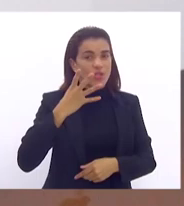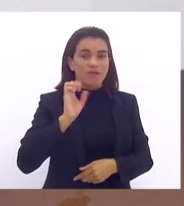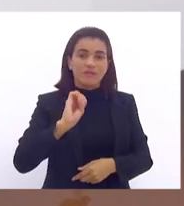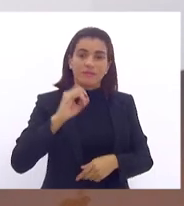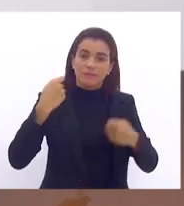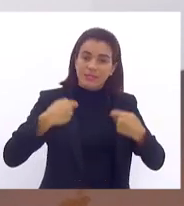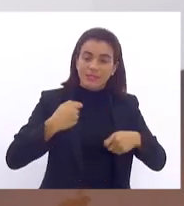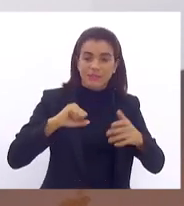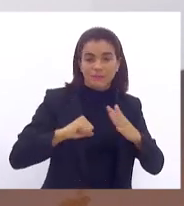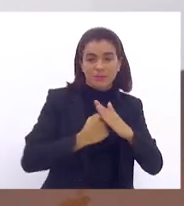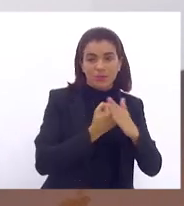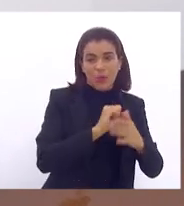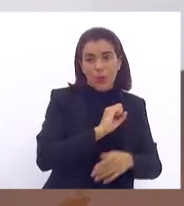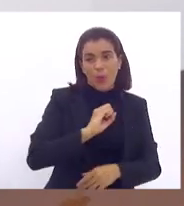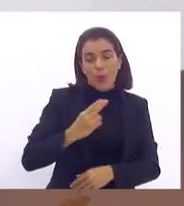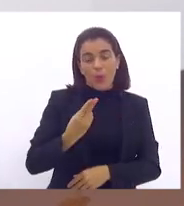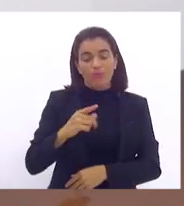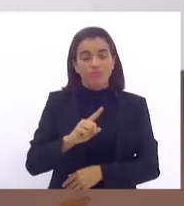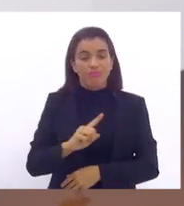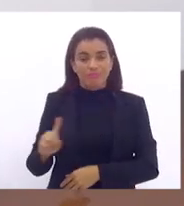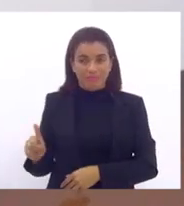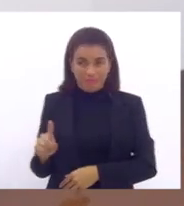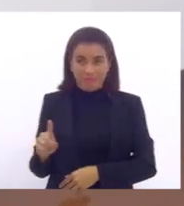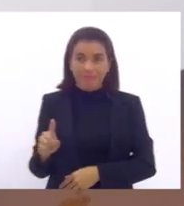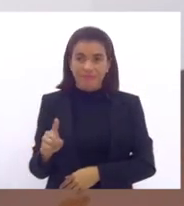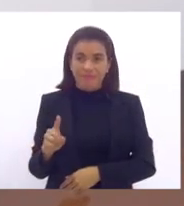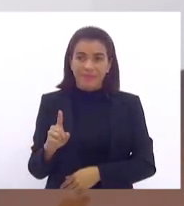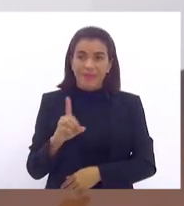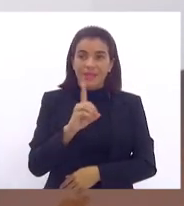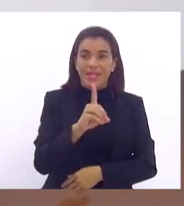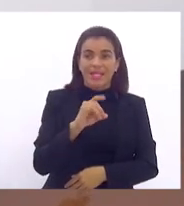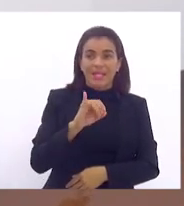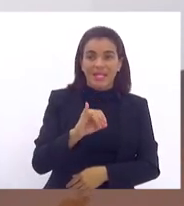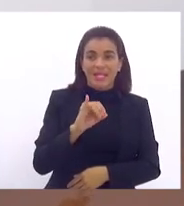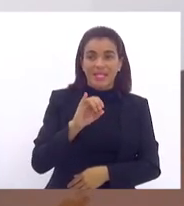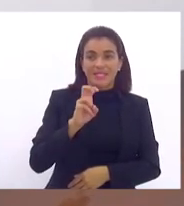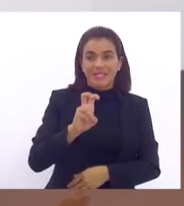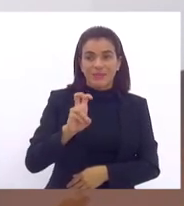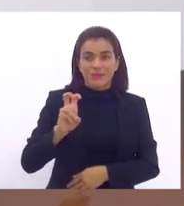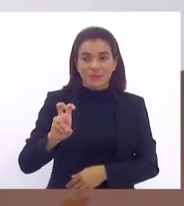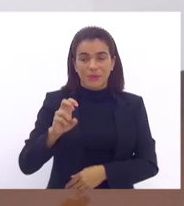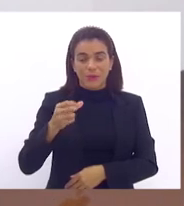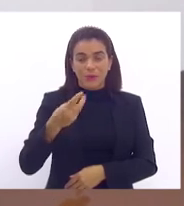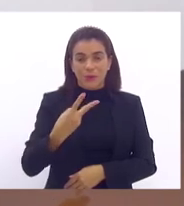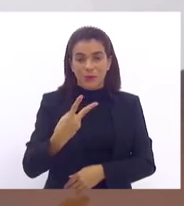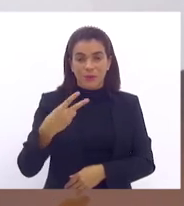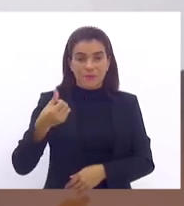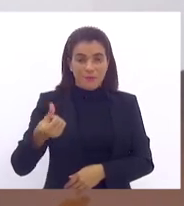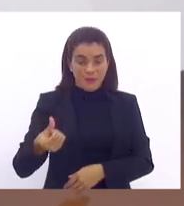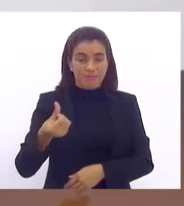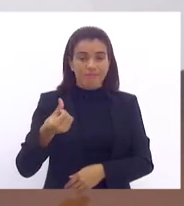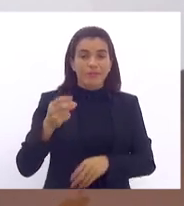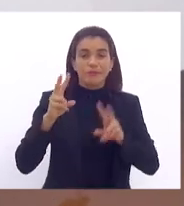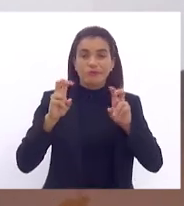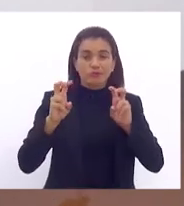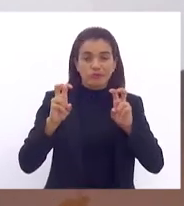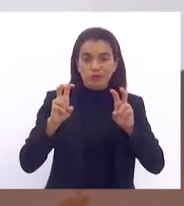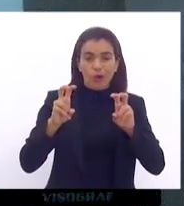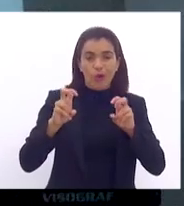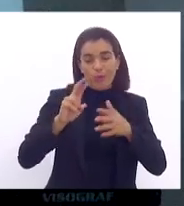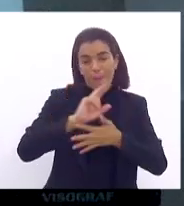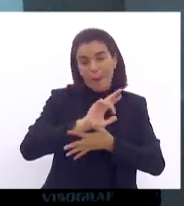até mesmo em analogia o que ficou decidido na di 5526 né que permitiu a aplicação de cautelares